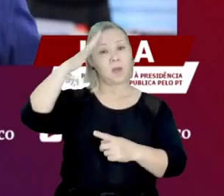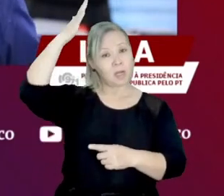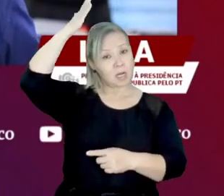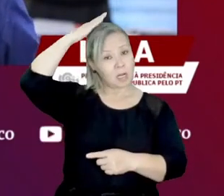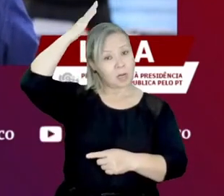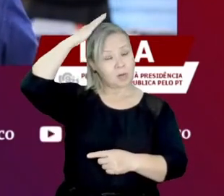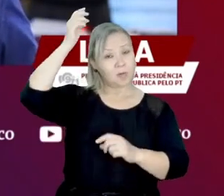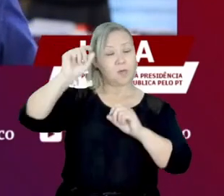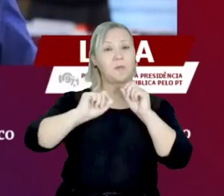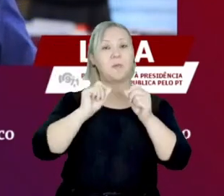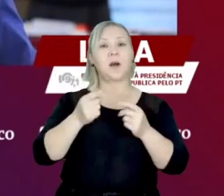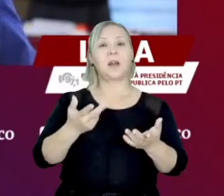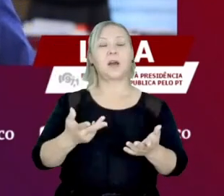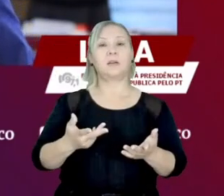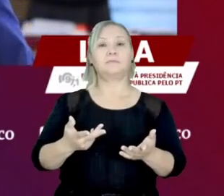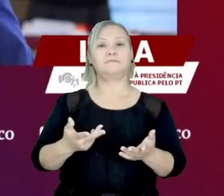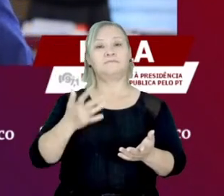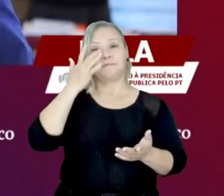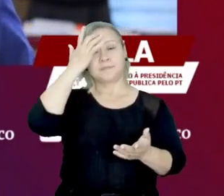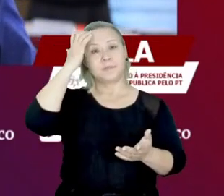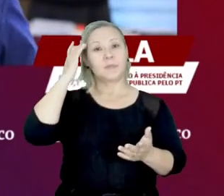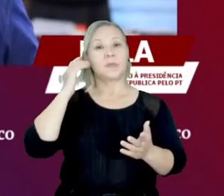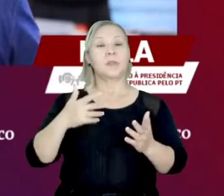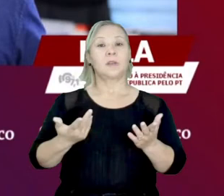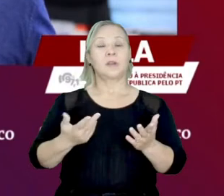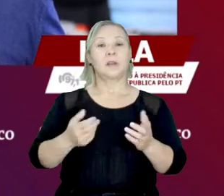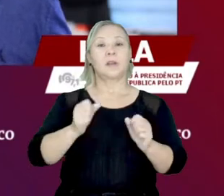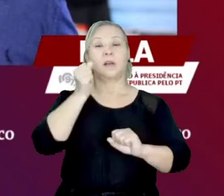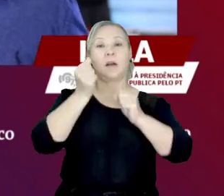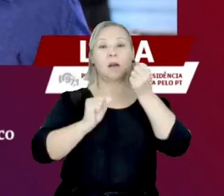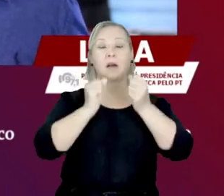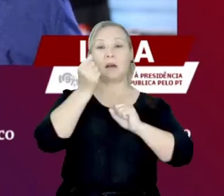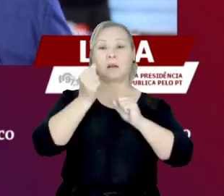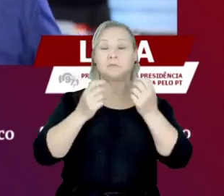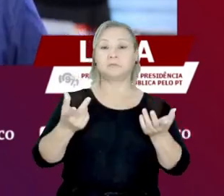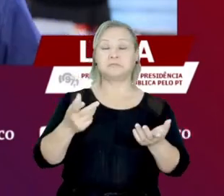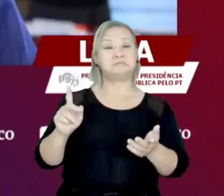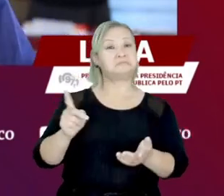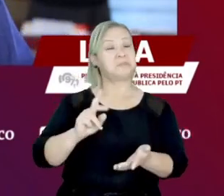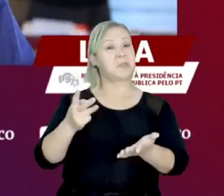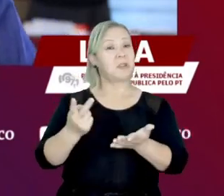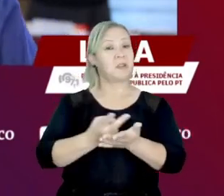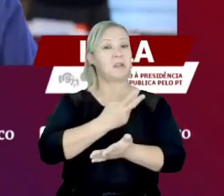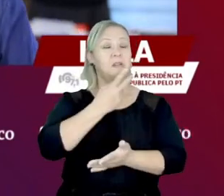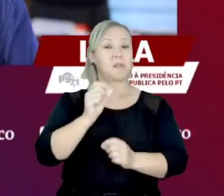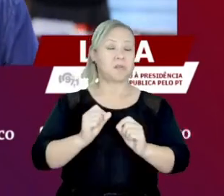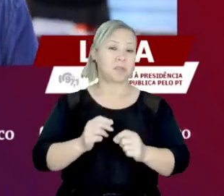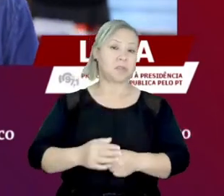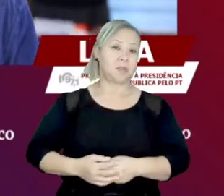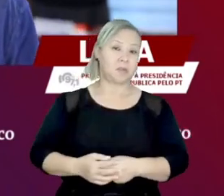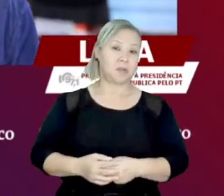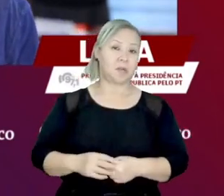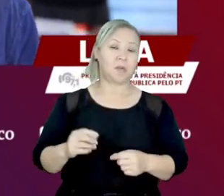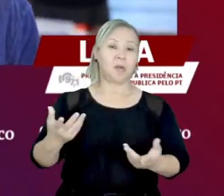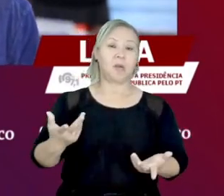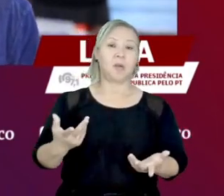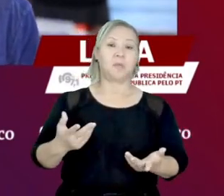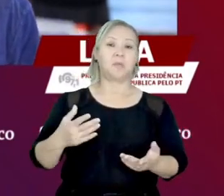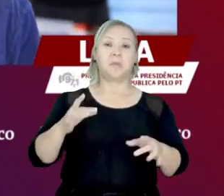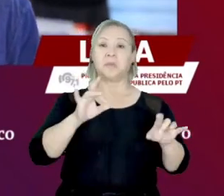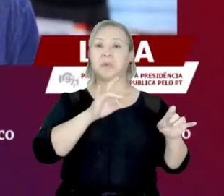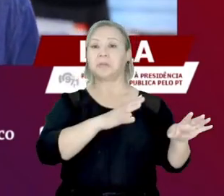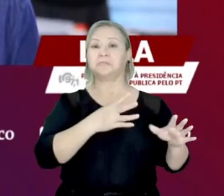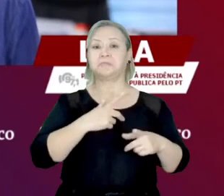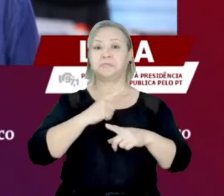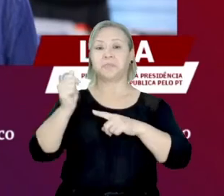presidência, a Vale esqueceu o compromisso. Então, o que nós precisamos é fazer com que as nossas siderúrgicas